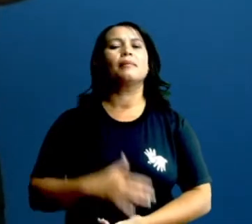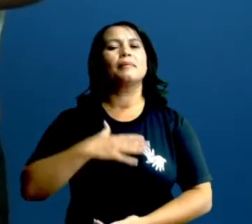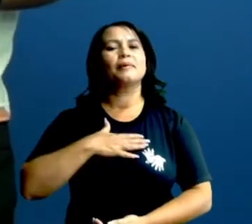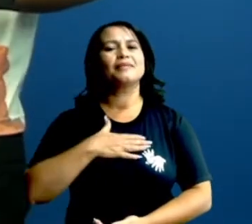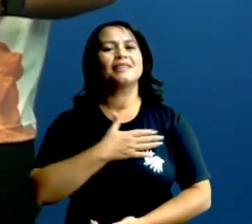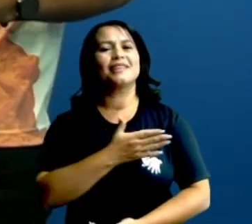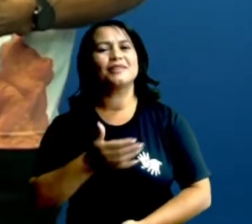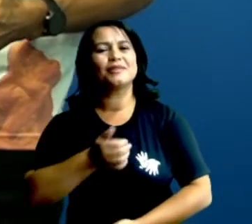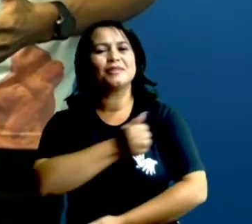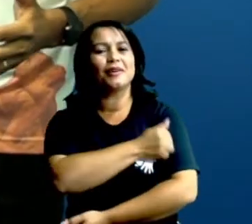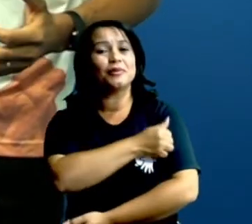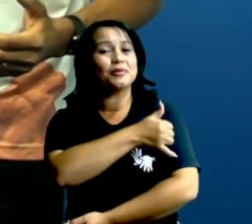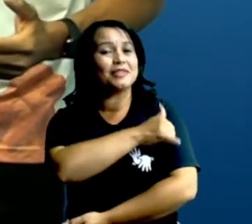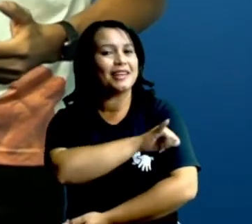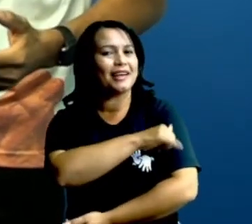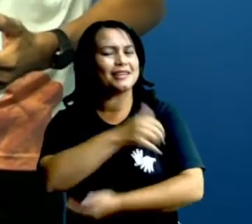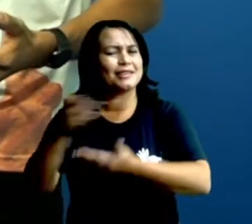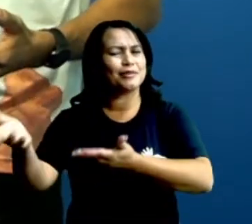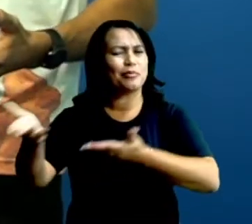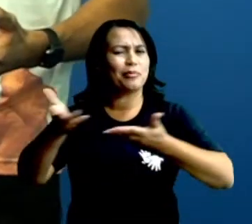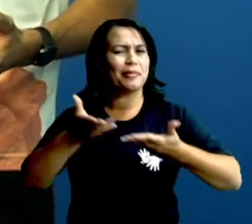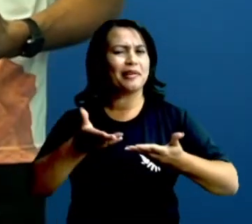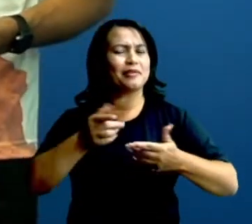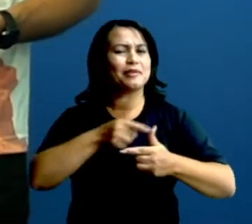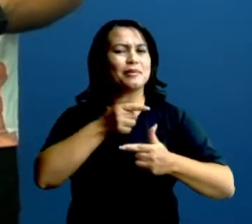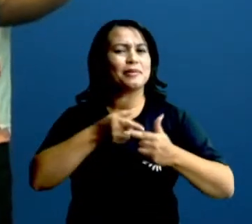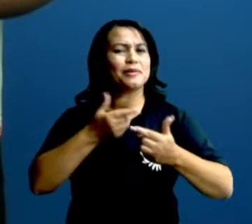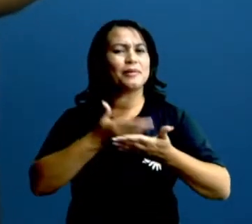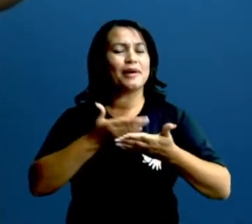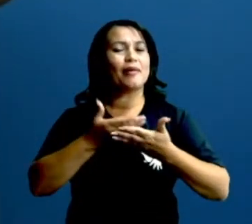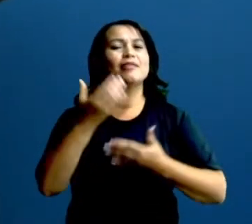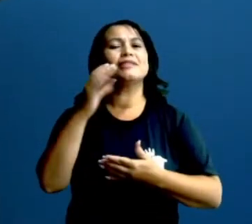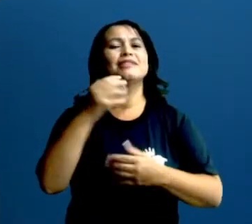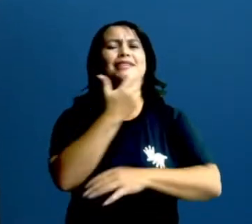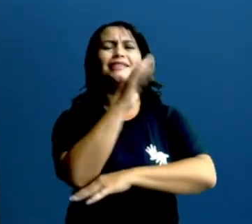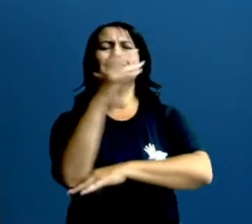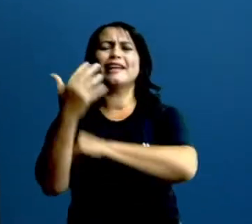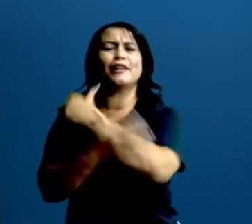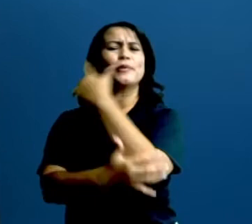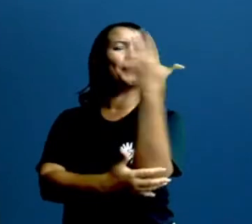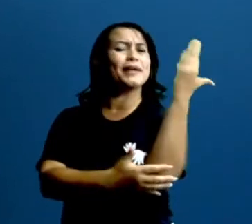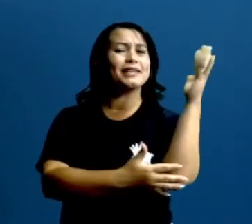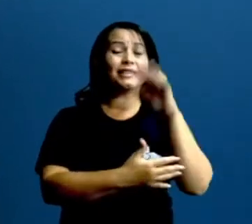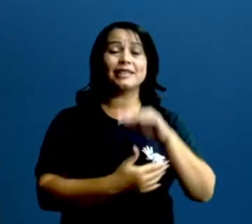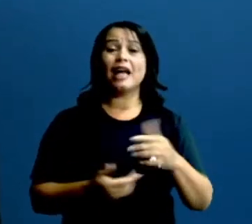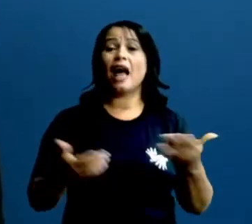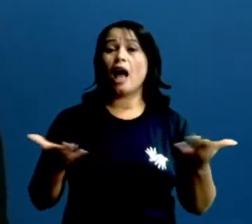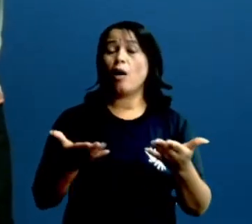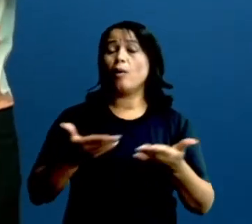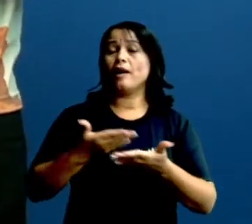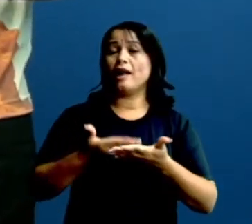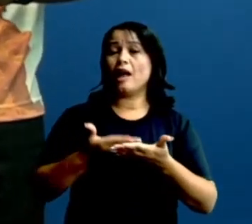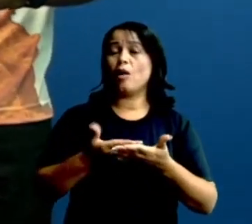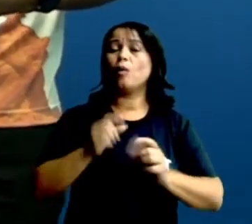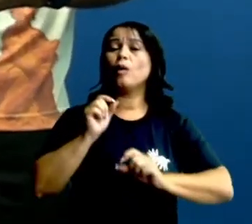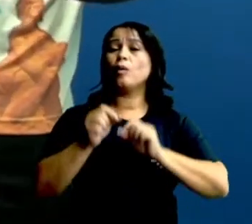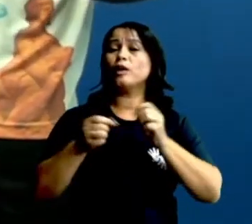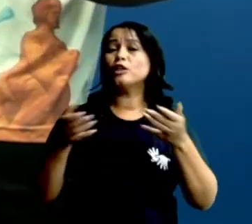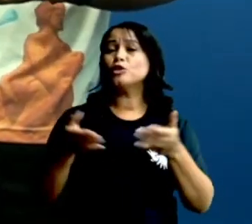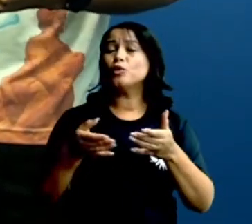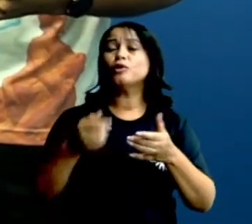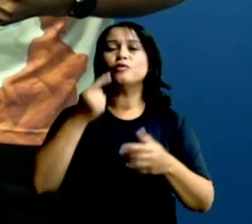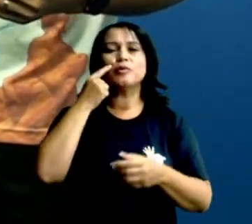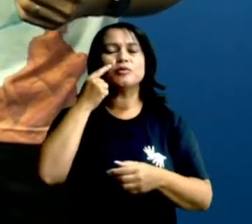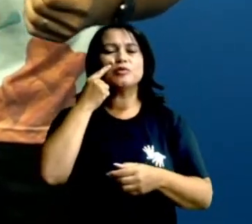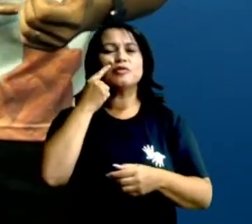Meus queridos alunos da EJA, sejam bem-vindos em mais uma aula de Ciências da Natureza. Nessa nossa aula de hoje trataremos sobre o